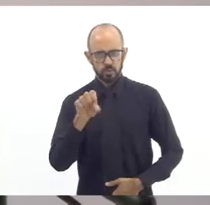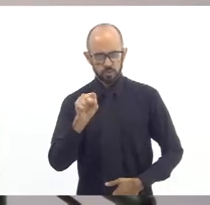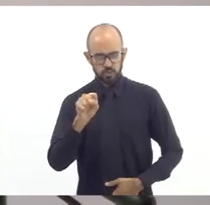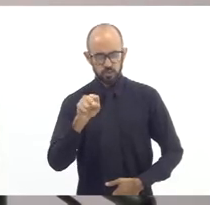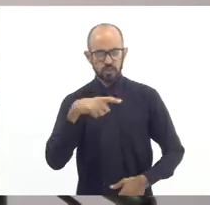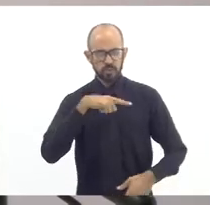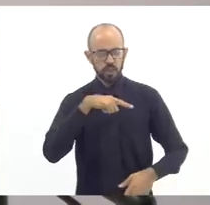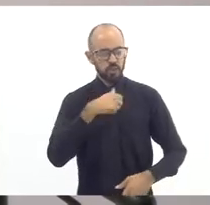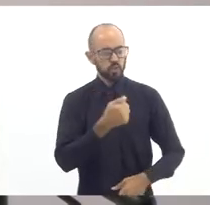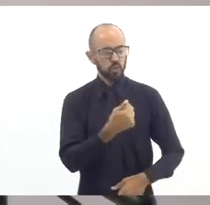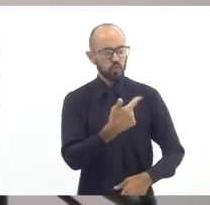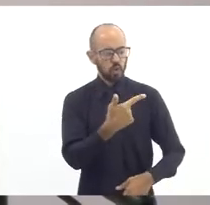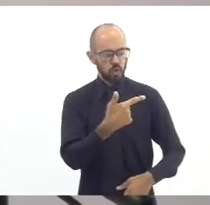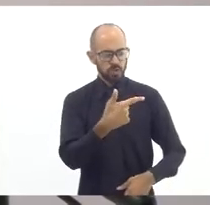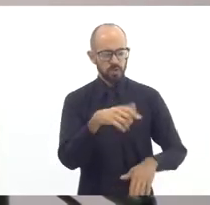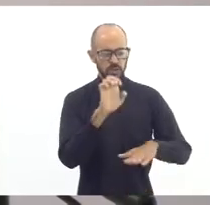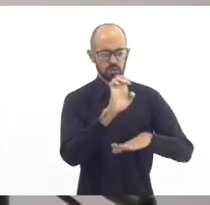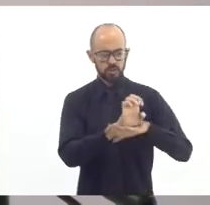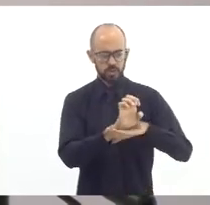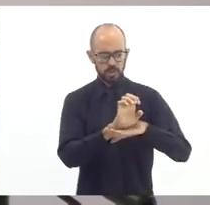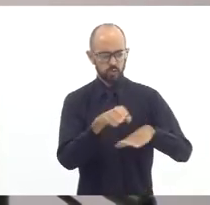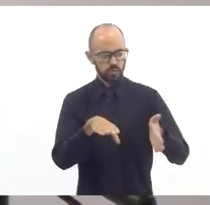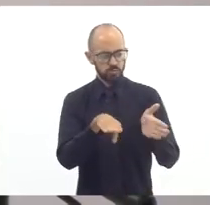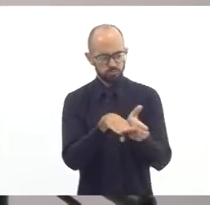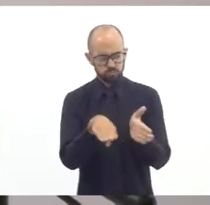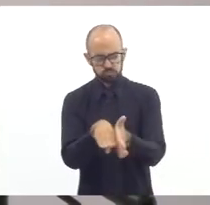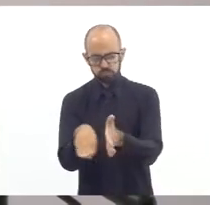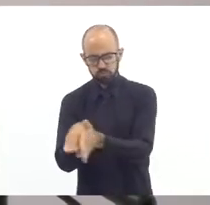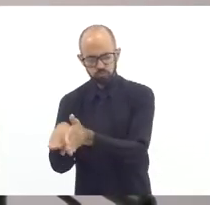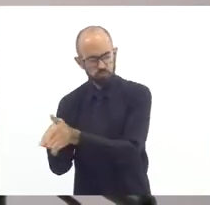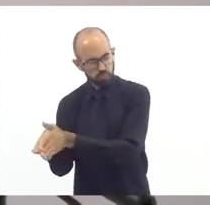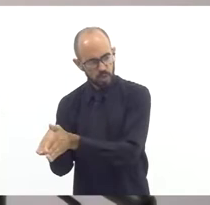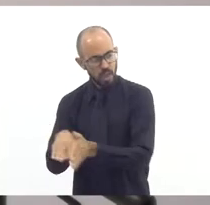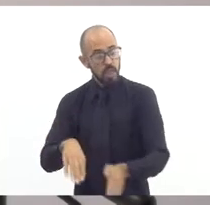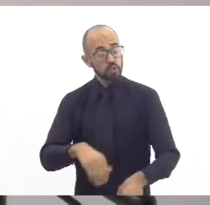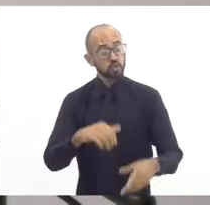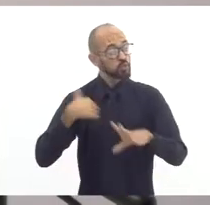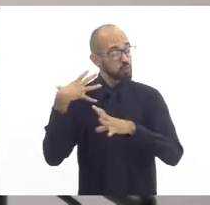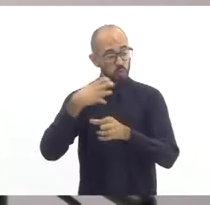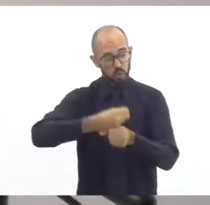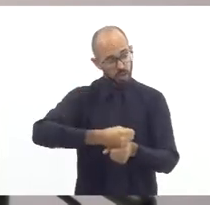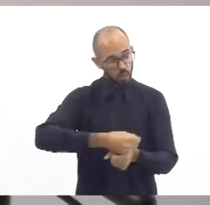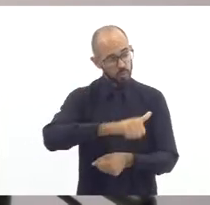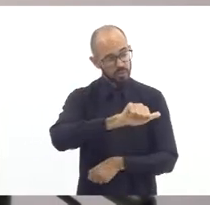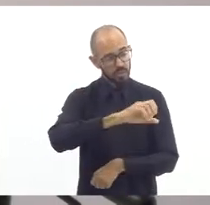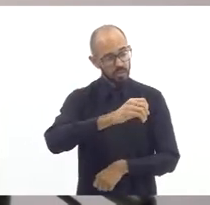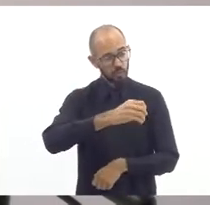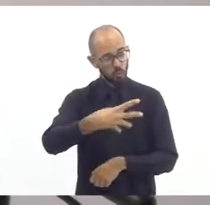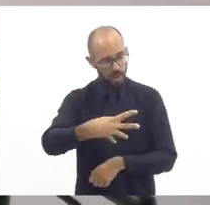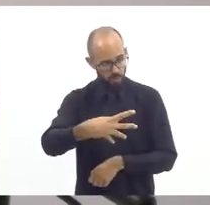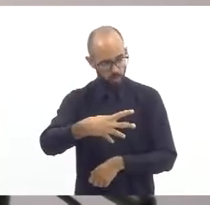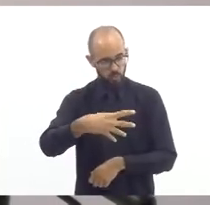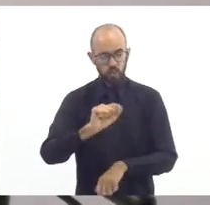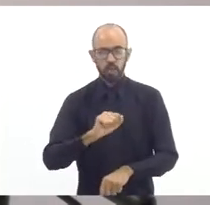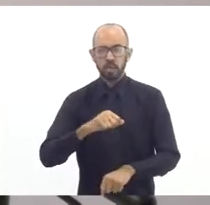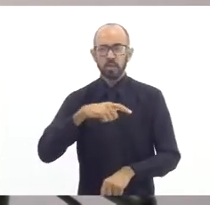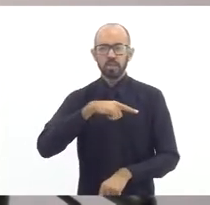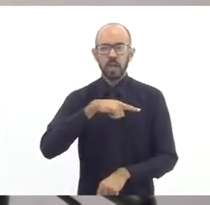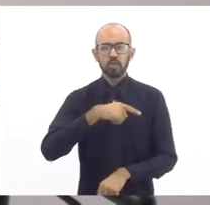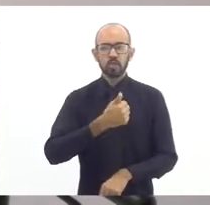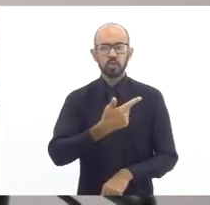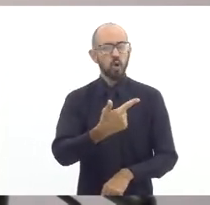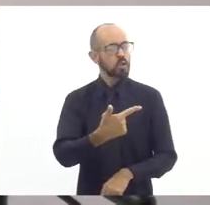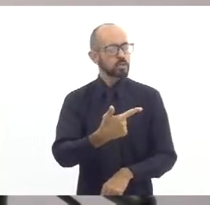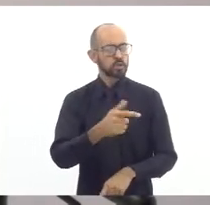estações das 104 que compõem o sistema ferroviário do Estado, 12 estações que, digamos, por assim